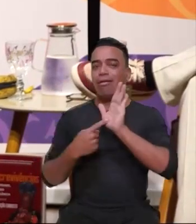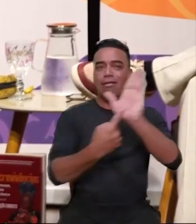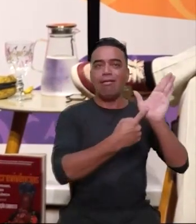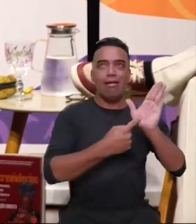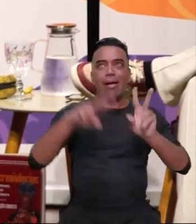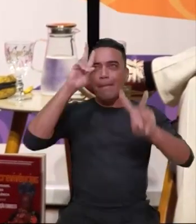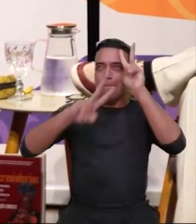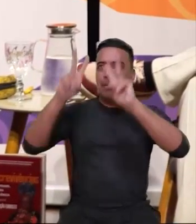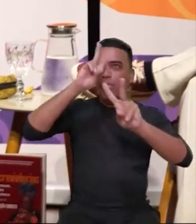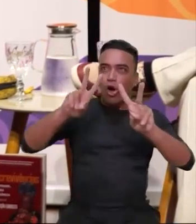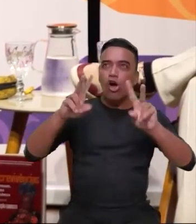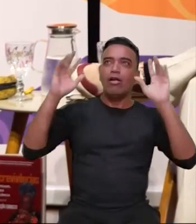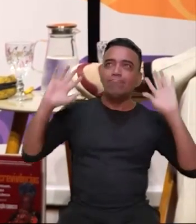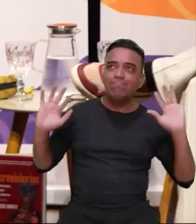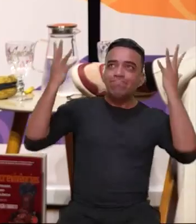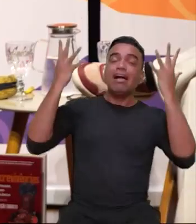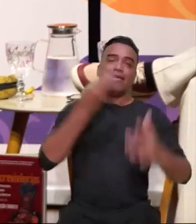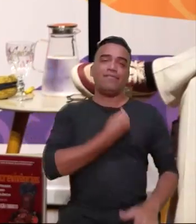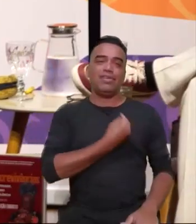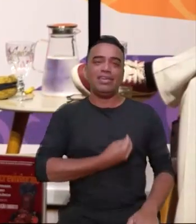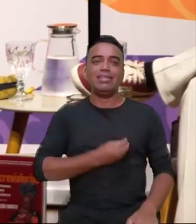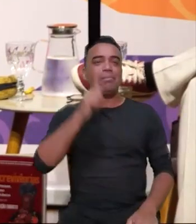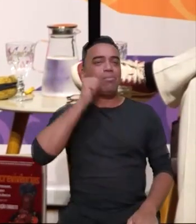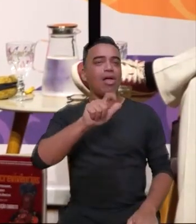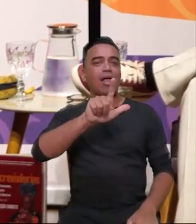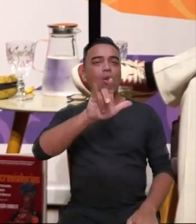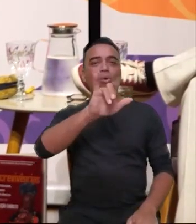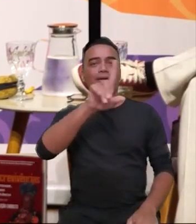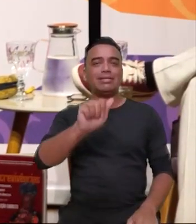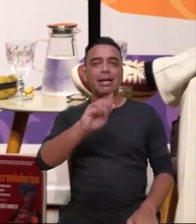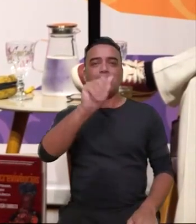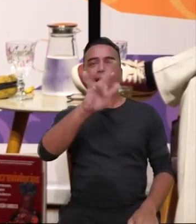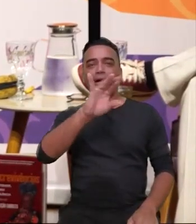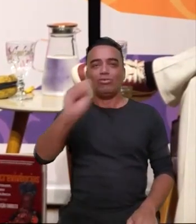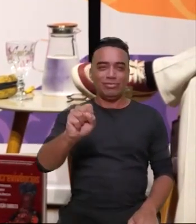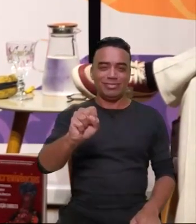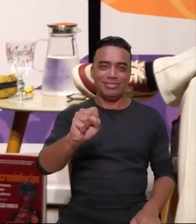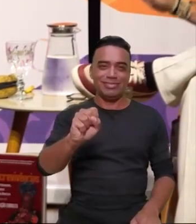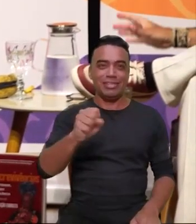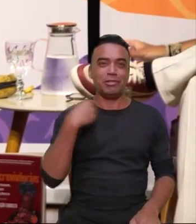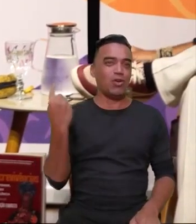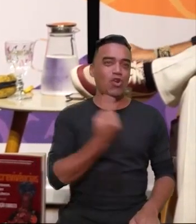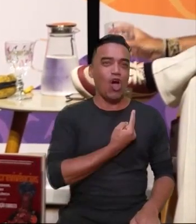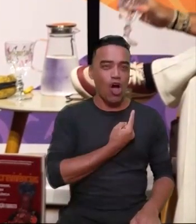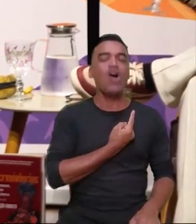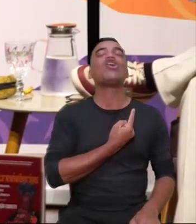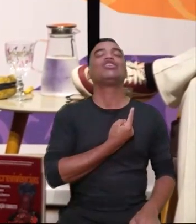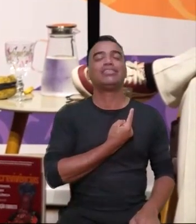a memória e a vida de Luísa Barrios. Então, somos nós